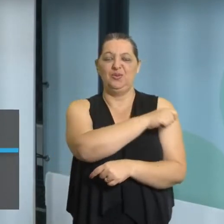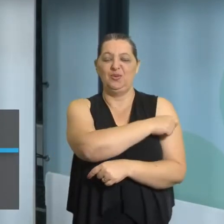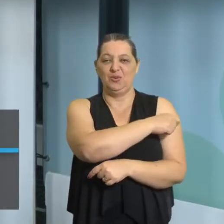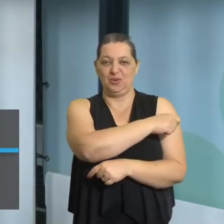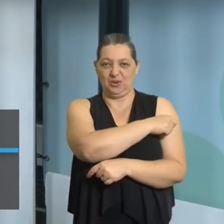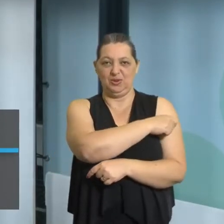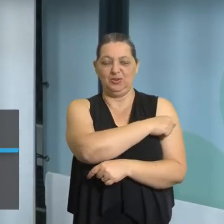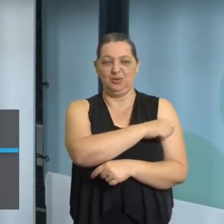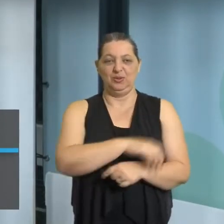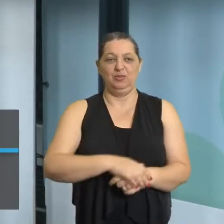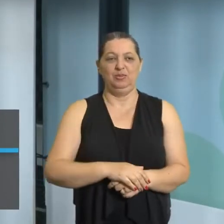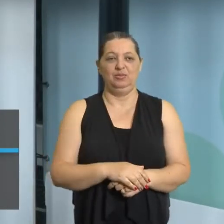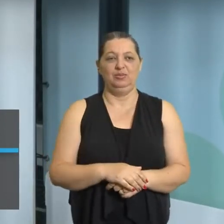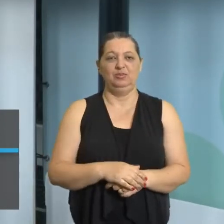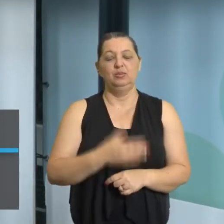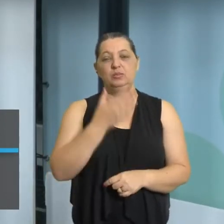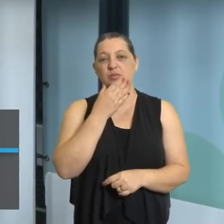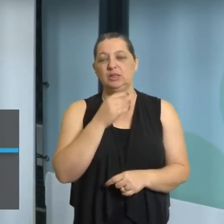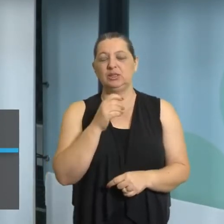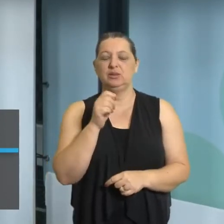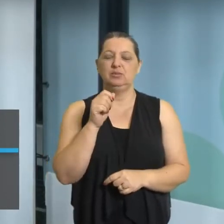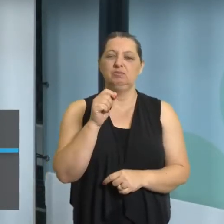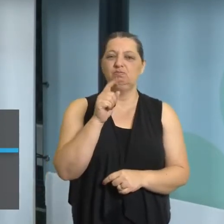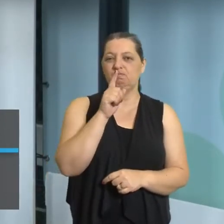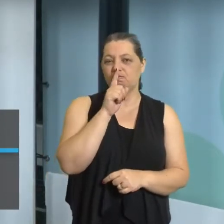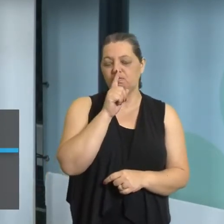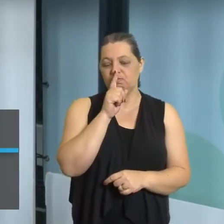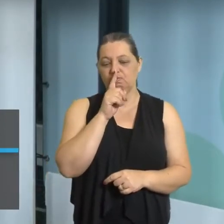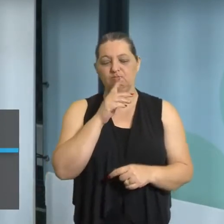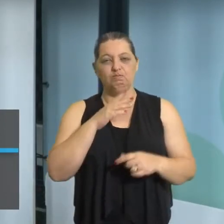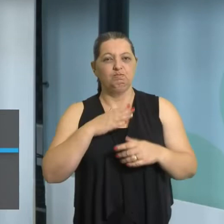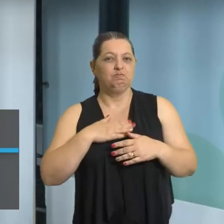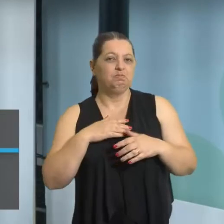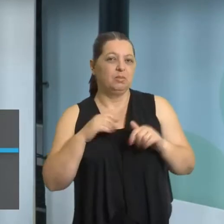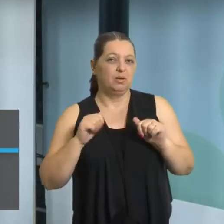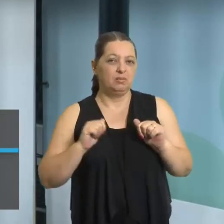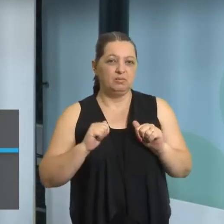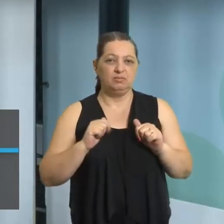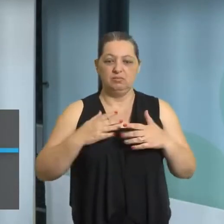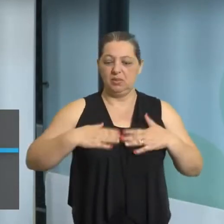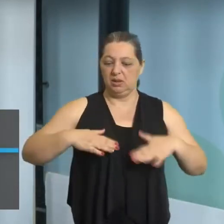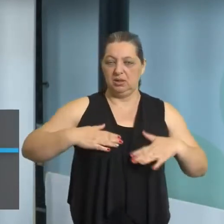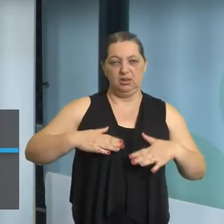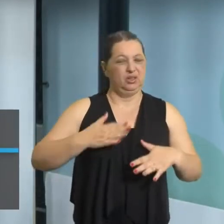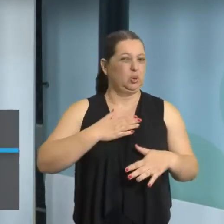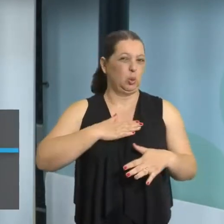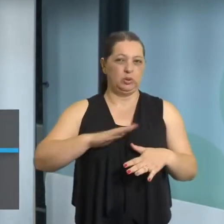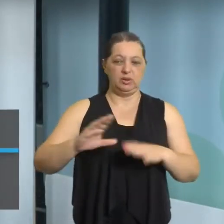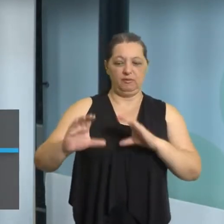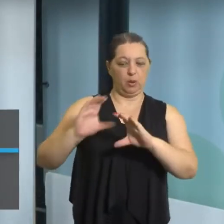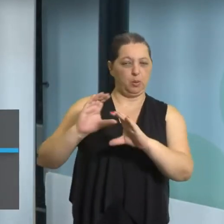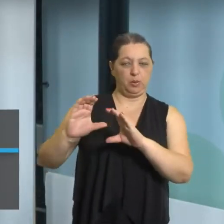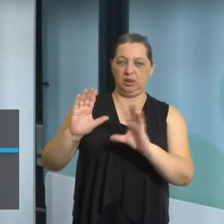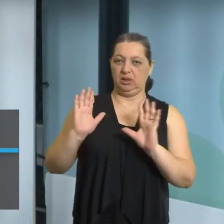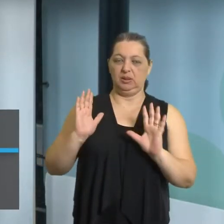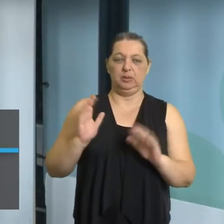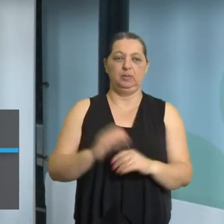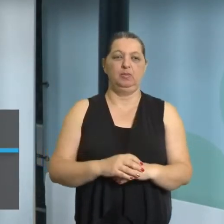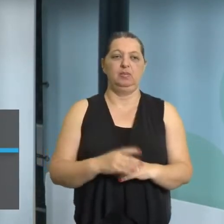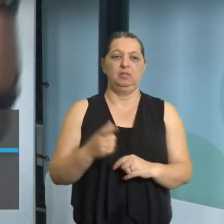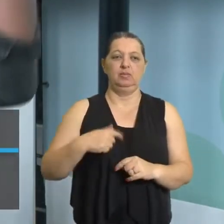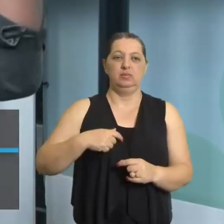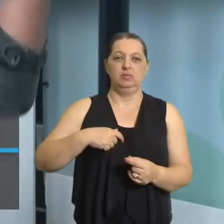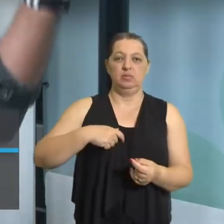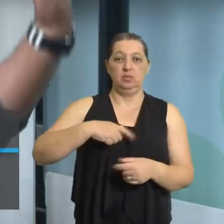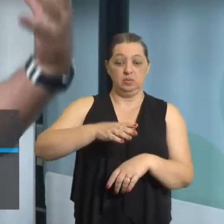tudo mais mas que ele é um menino muito quieto muito tranquilo me ele ele não gostava muito de se comunicar e ele fez uma